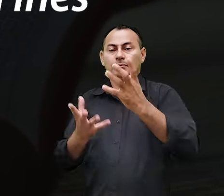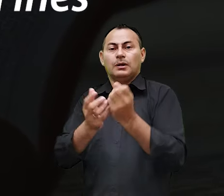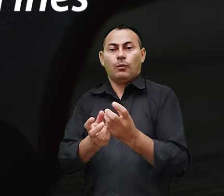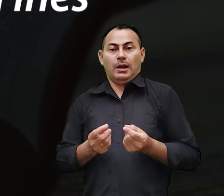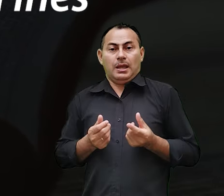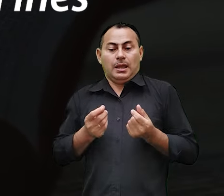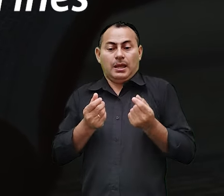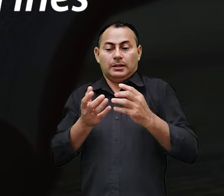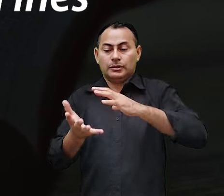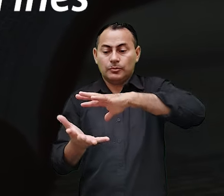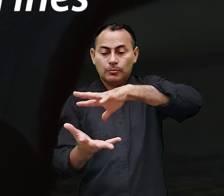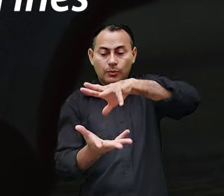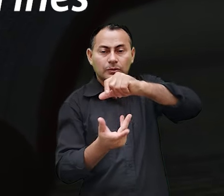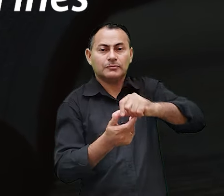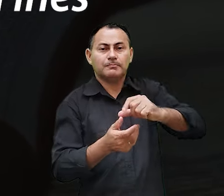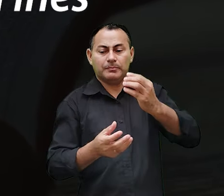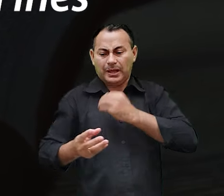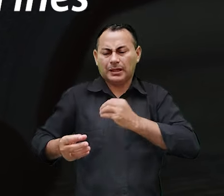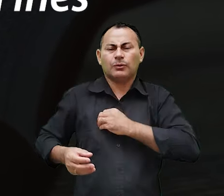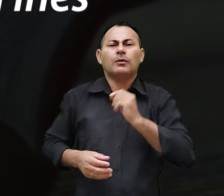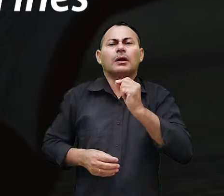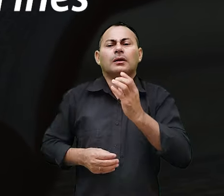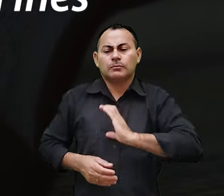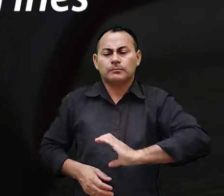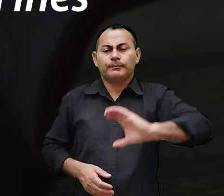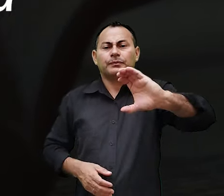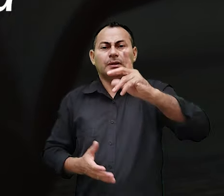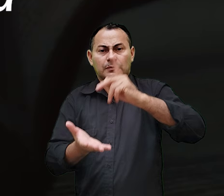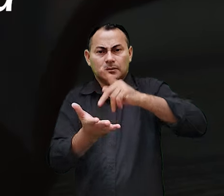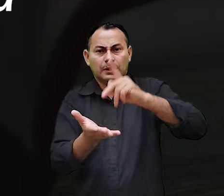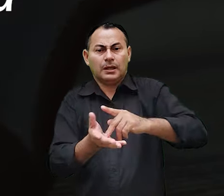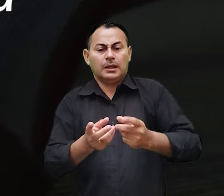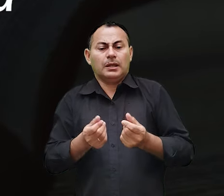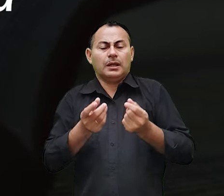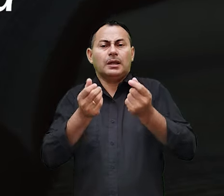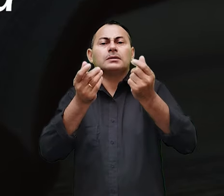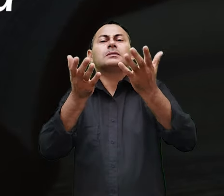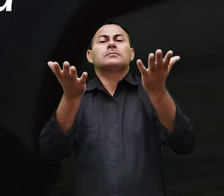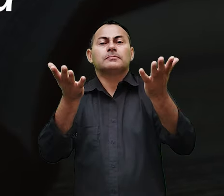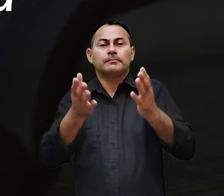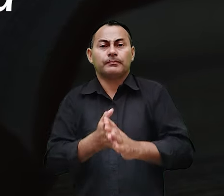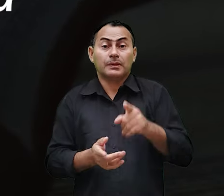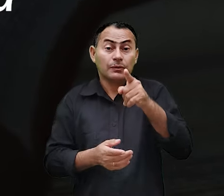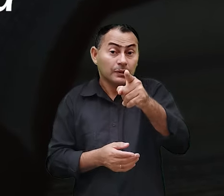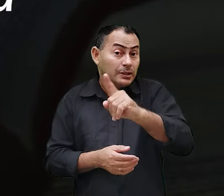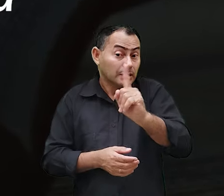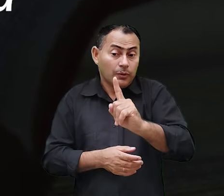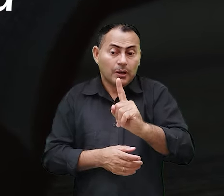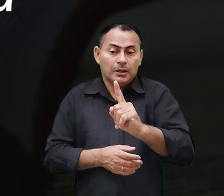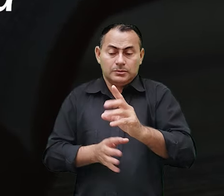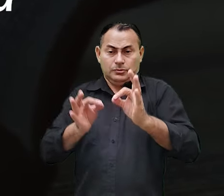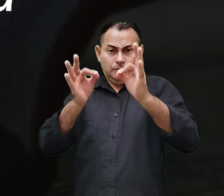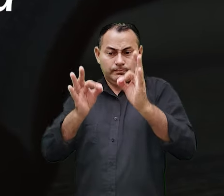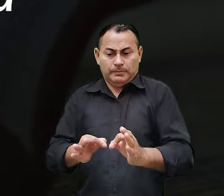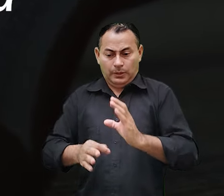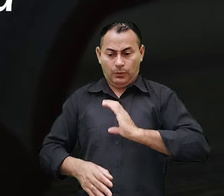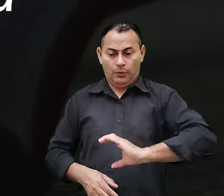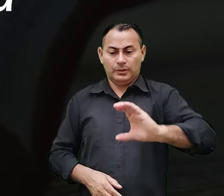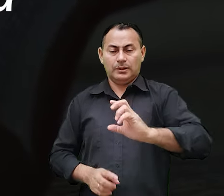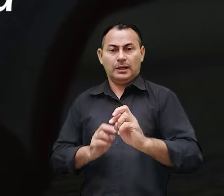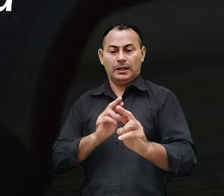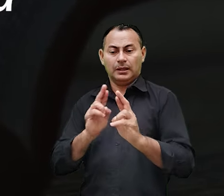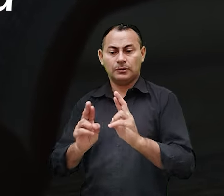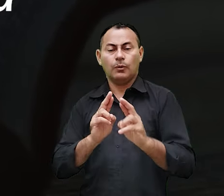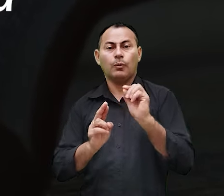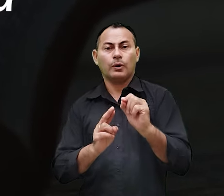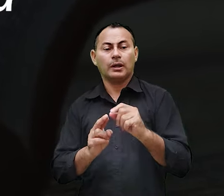de confiança em lidar com as riquezas deste mundo ímpio, quem lhes confiará as verdadeiras riquezas? E se vocês não forem dignos